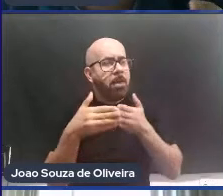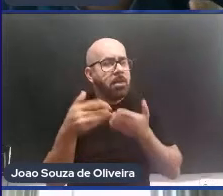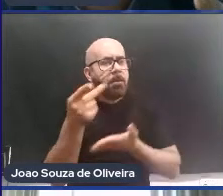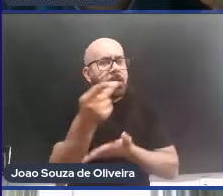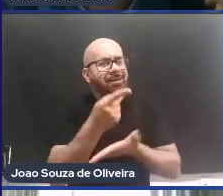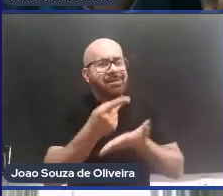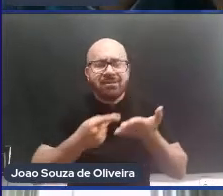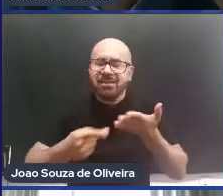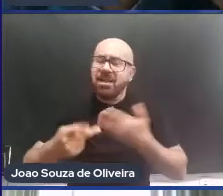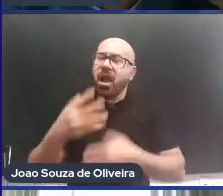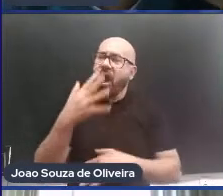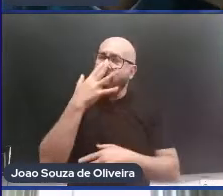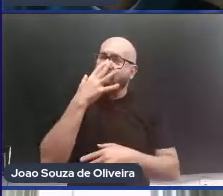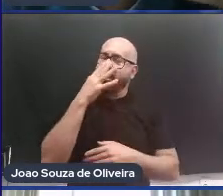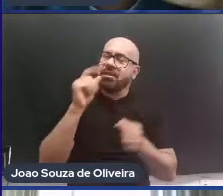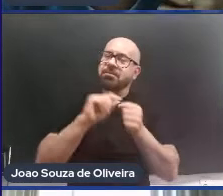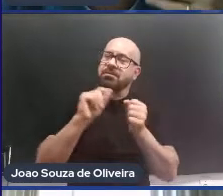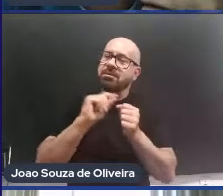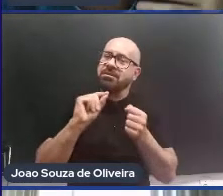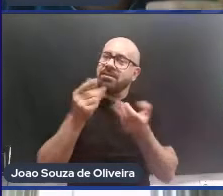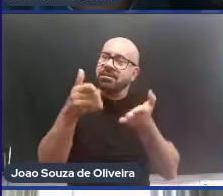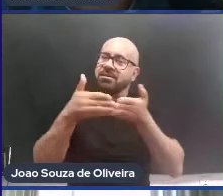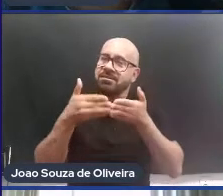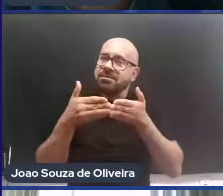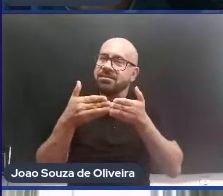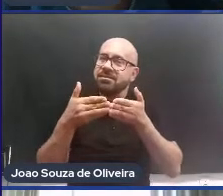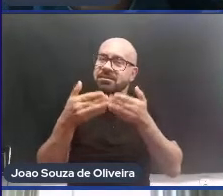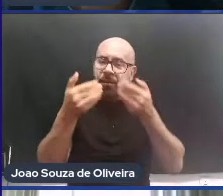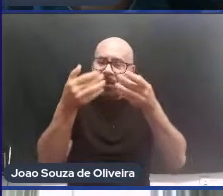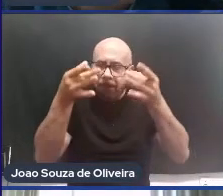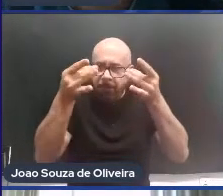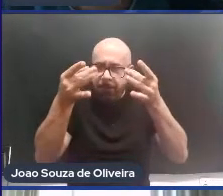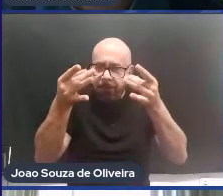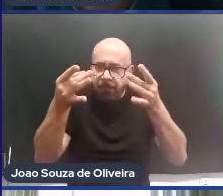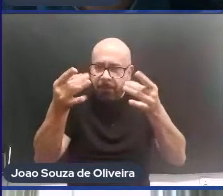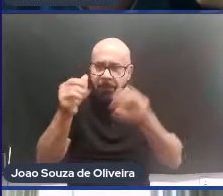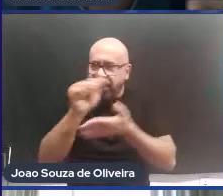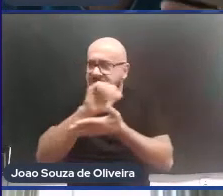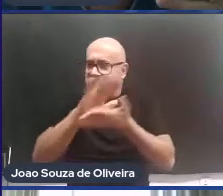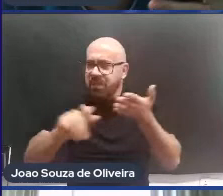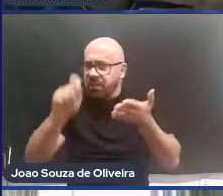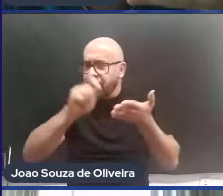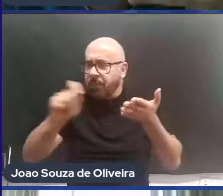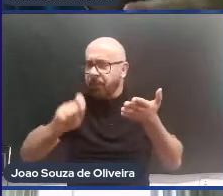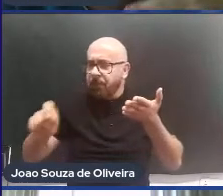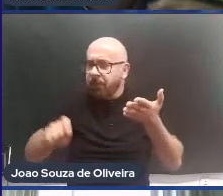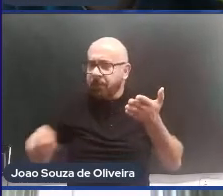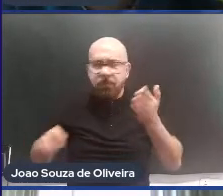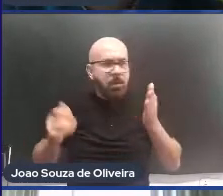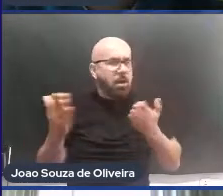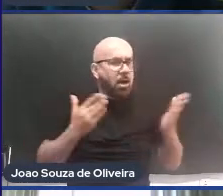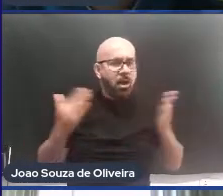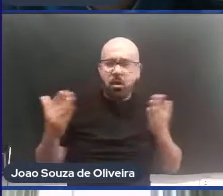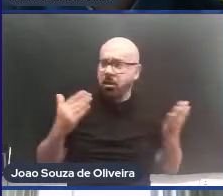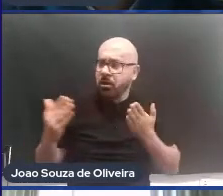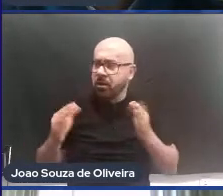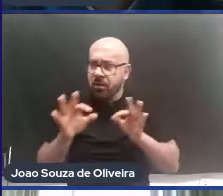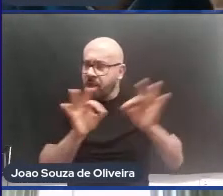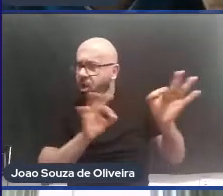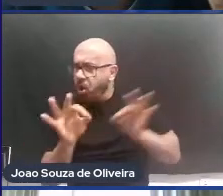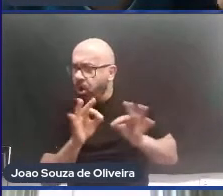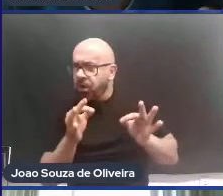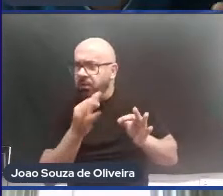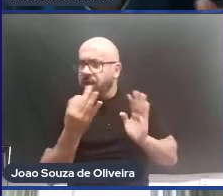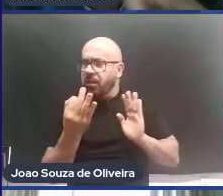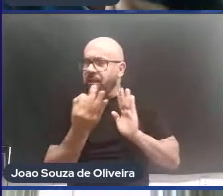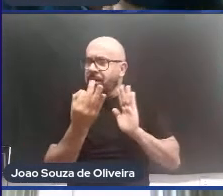desenharem e eu posso também pedir para eles descreverem as atividades buscando algum padrão entre as organelas